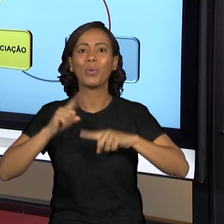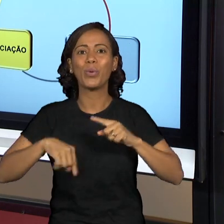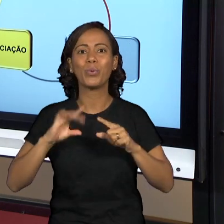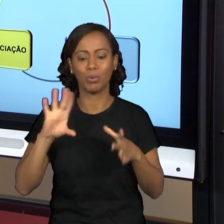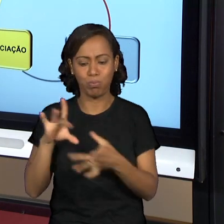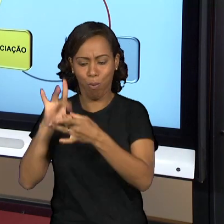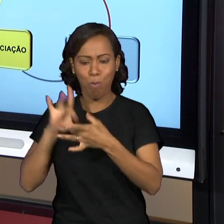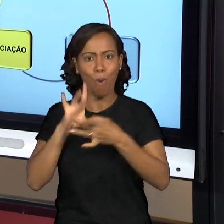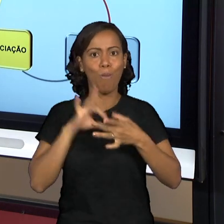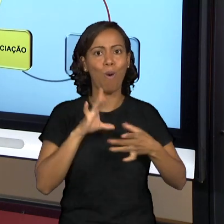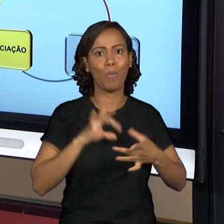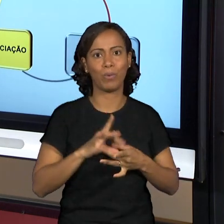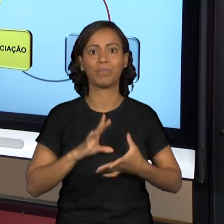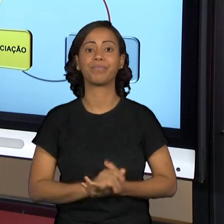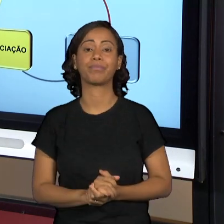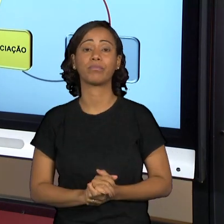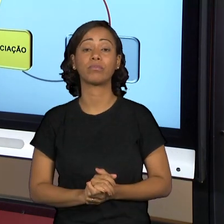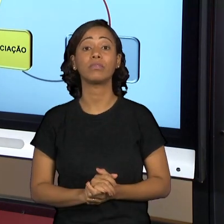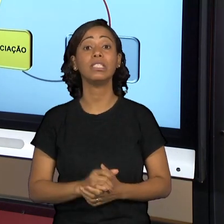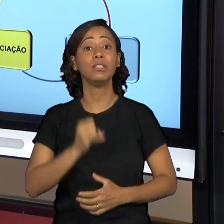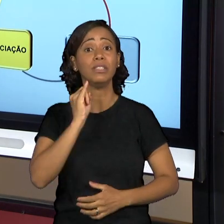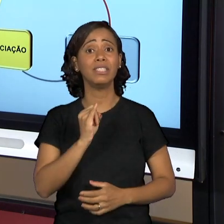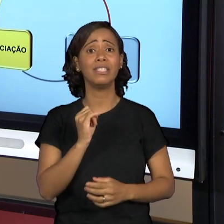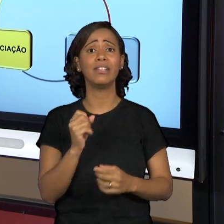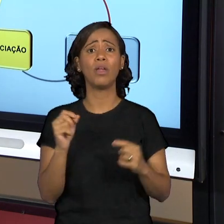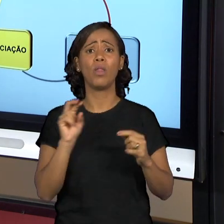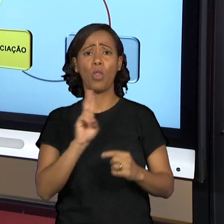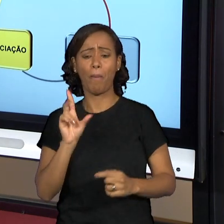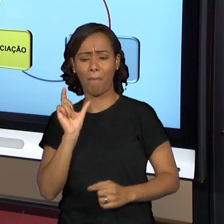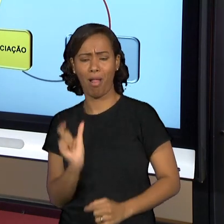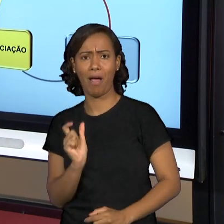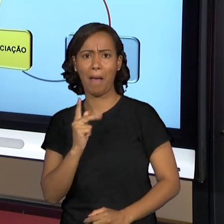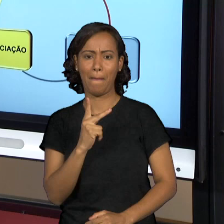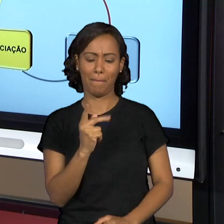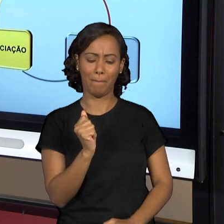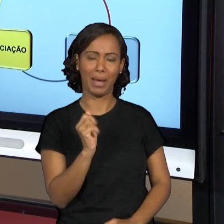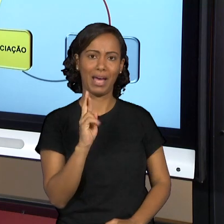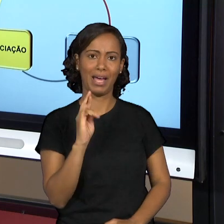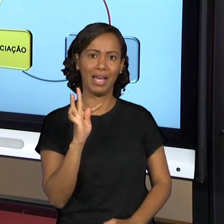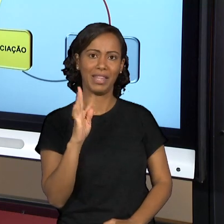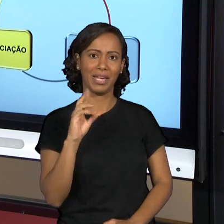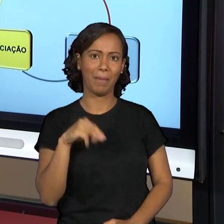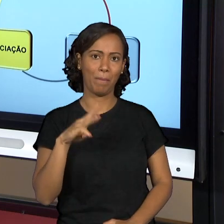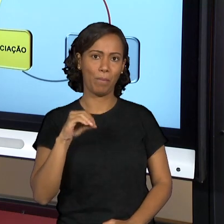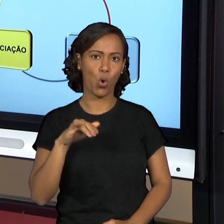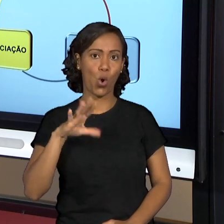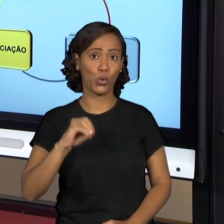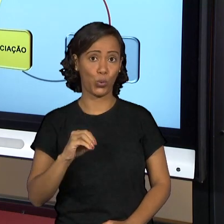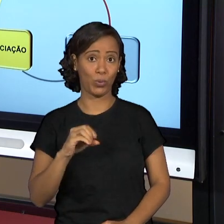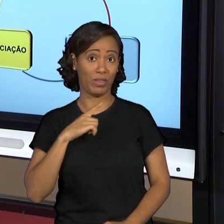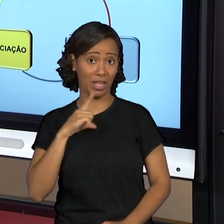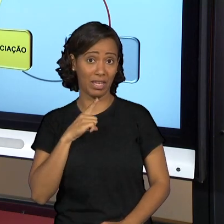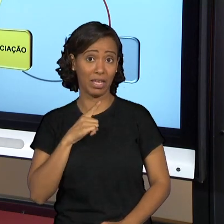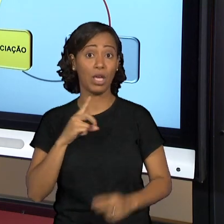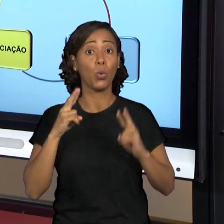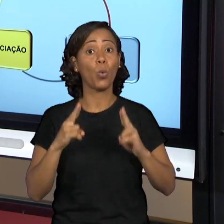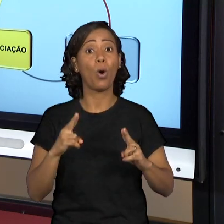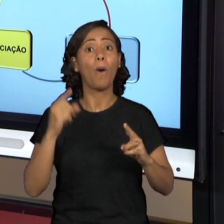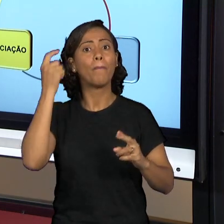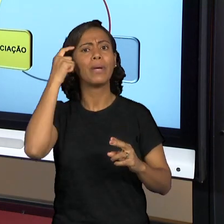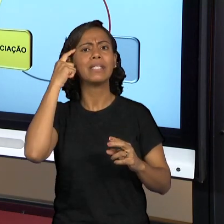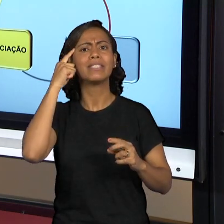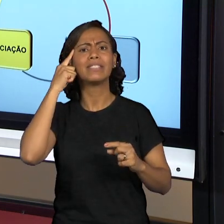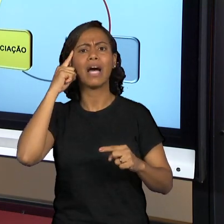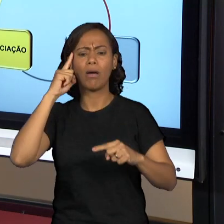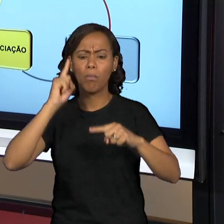todas as vezes que nós falamos sobre recurso patrimonial, esses recursos eles têm a gente vai chamar de ciclo de vida do produto. Ele tem